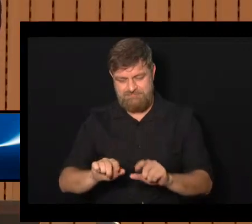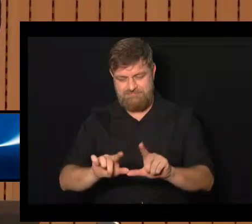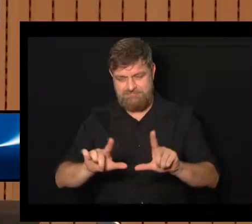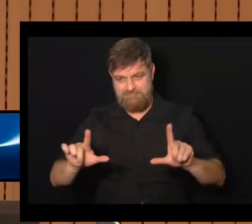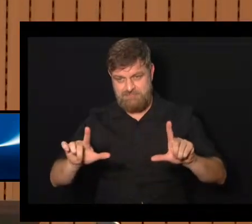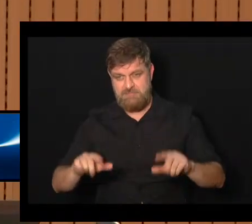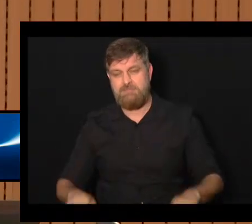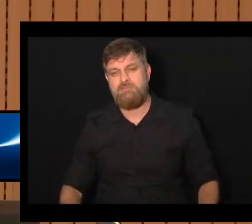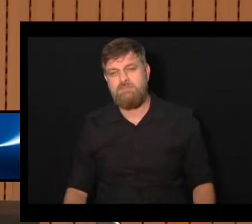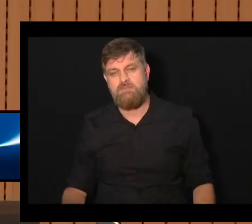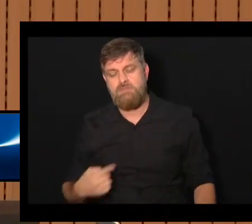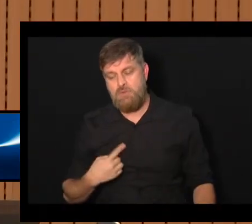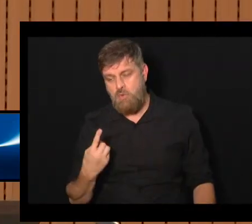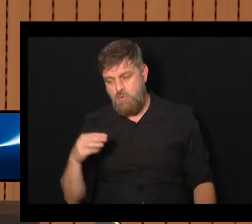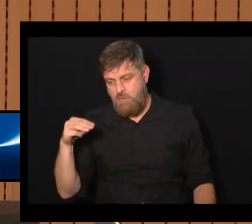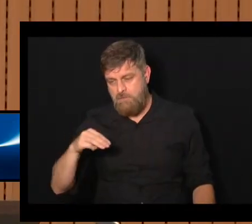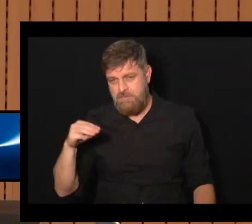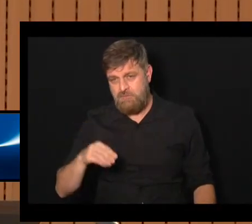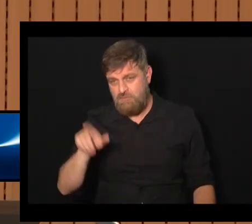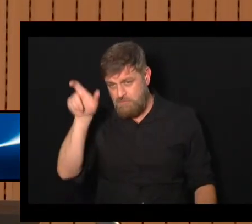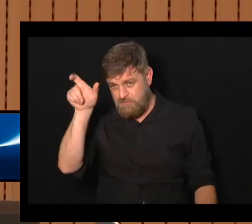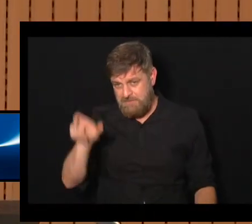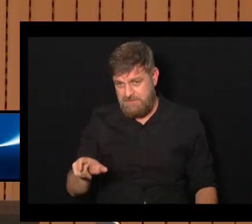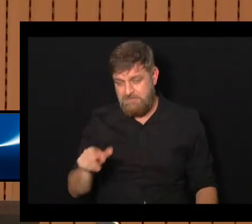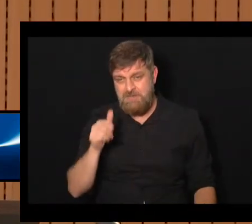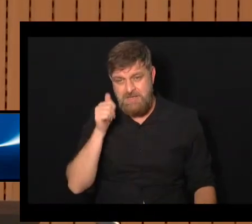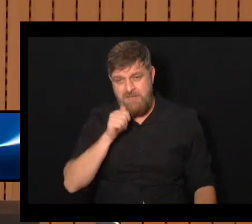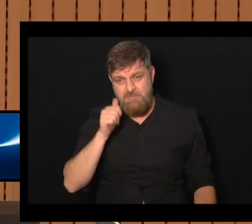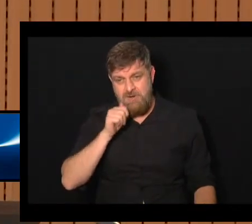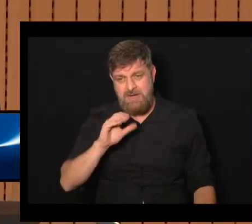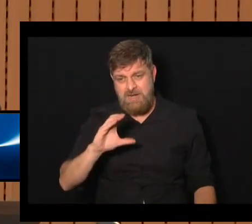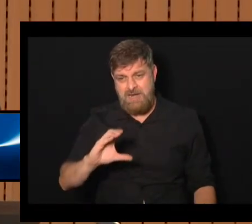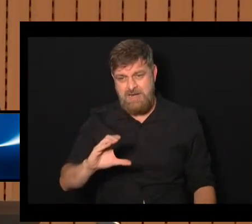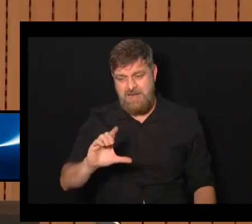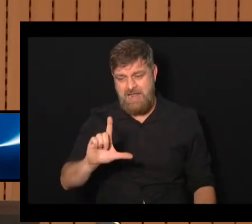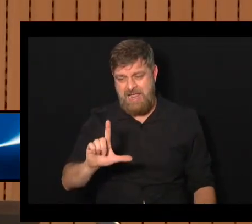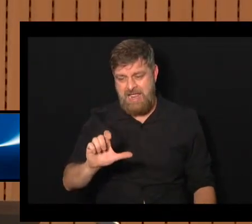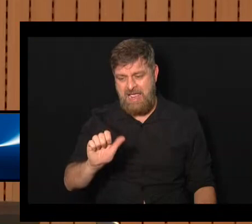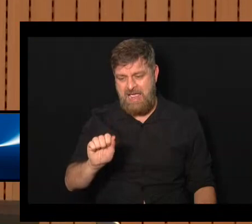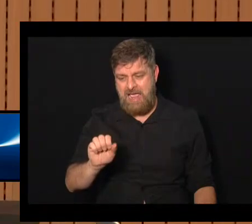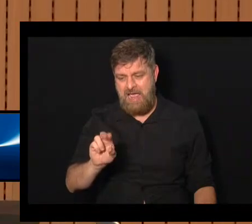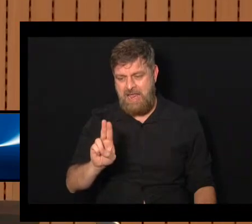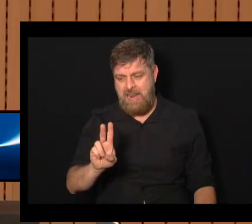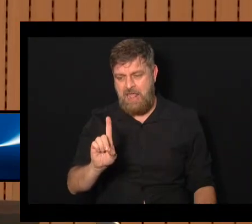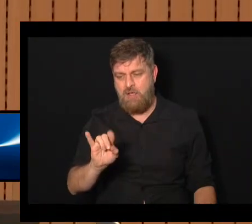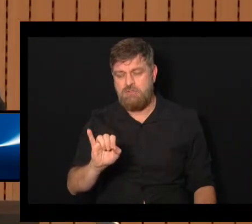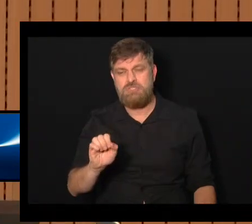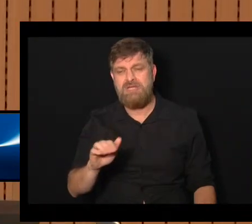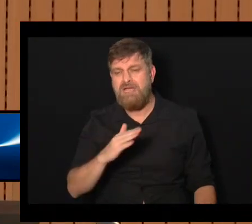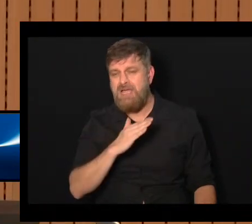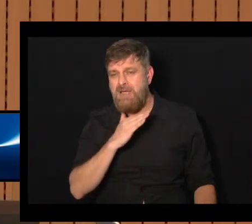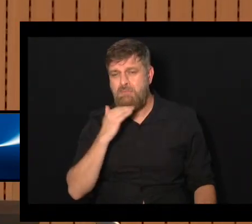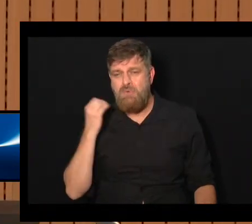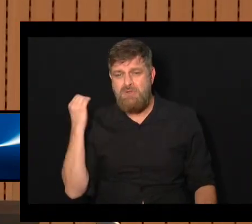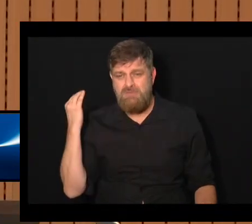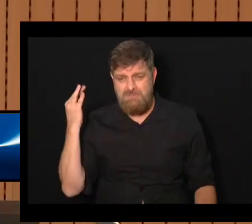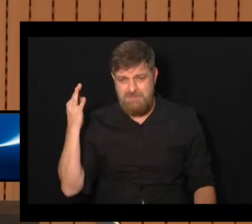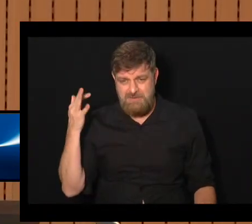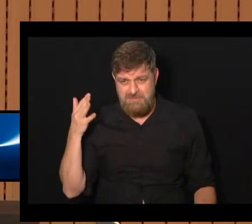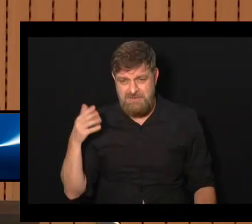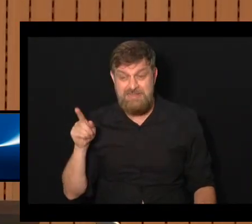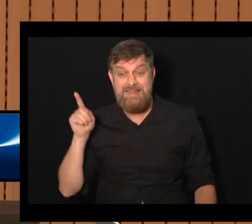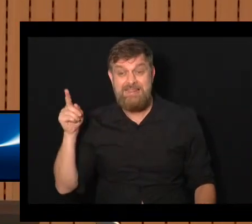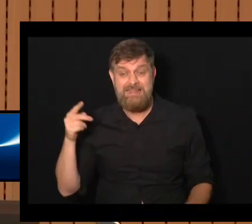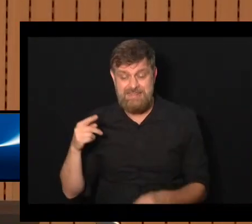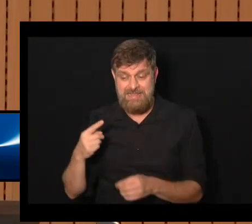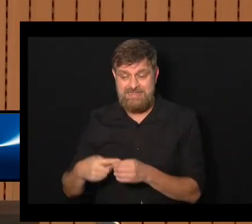fora pedido um minuto de silêncio pelo falecimento da jovem Cláudia Falavinha Brandão, que faleceu nesta madrugada na cidade de São